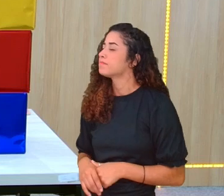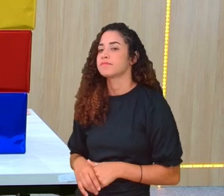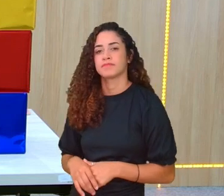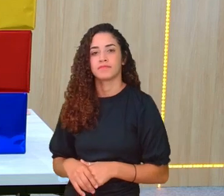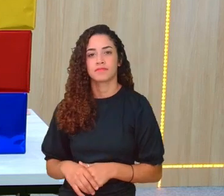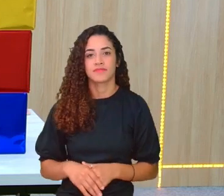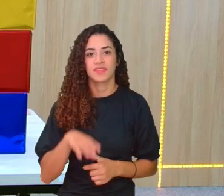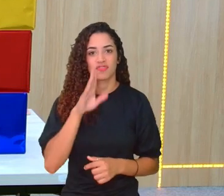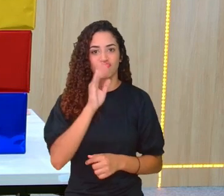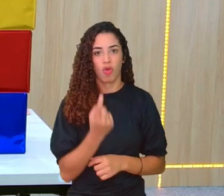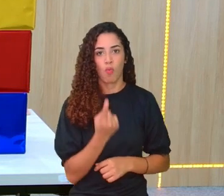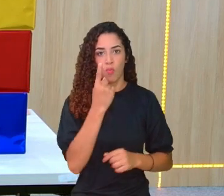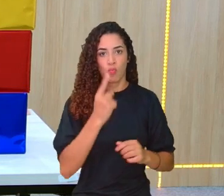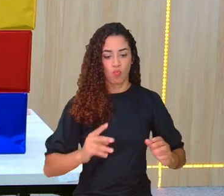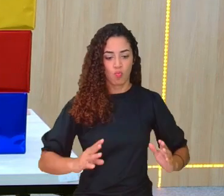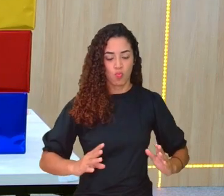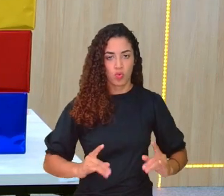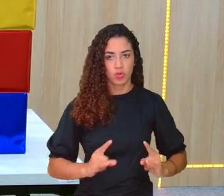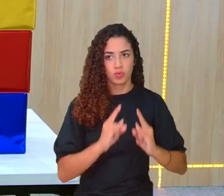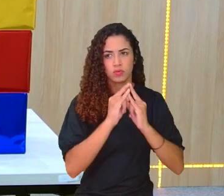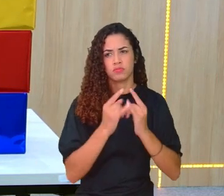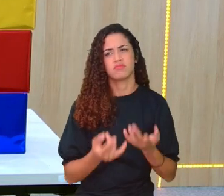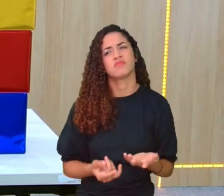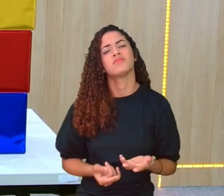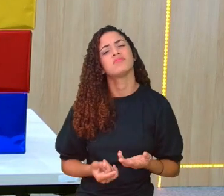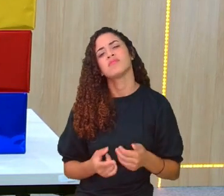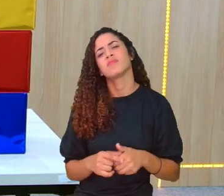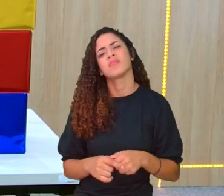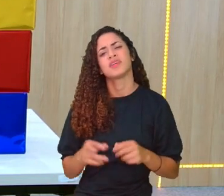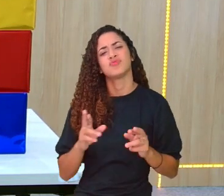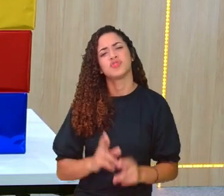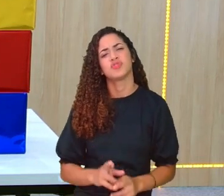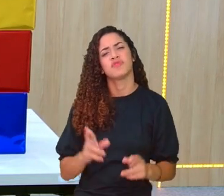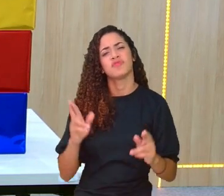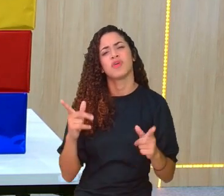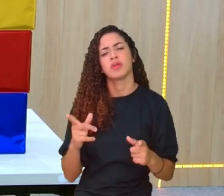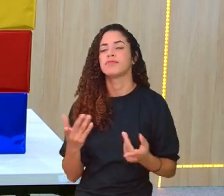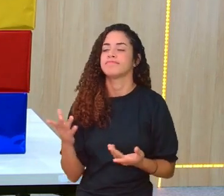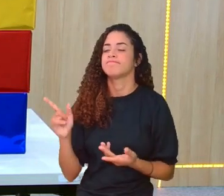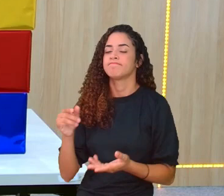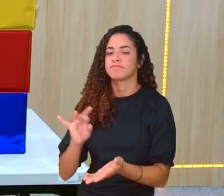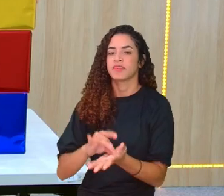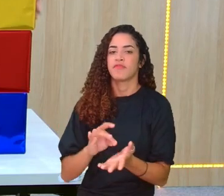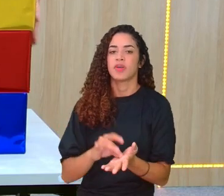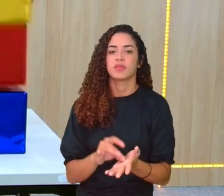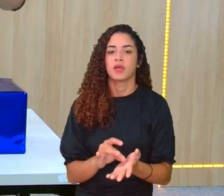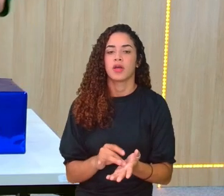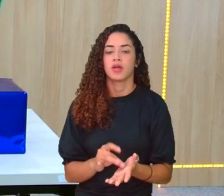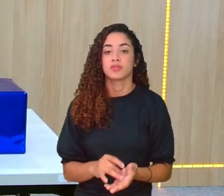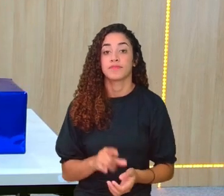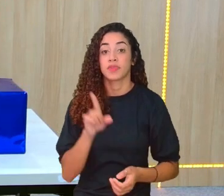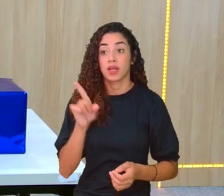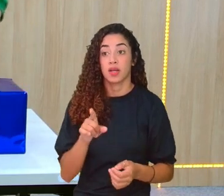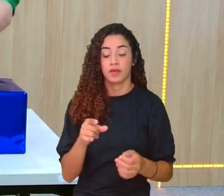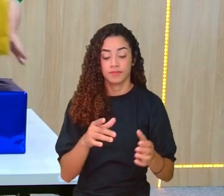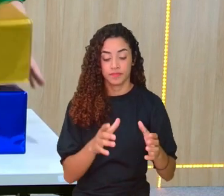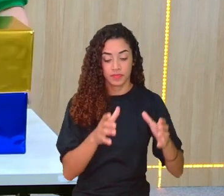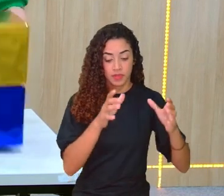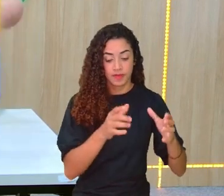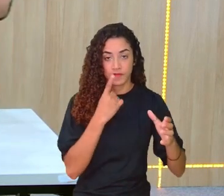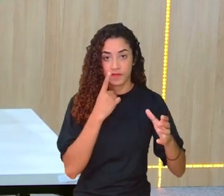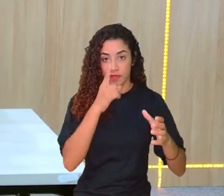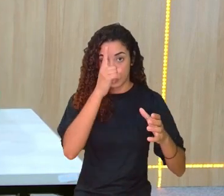Primeira torre. Eita, tá diferente daqui. É verdade. Ali tá primeira